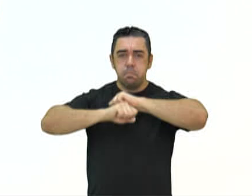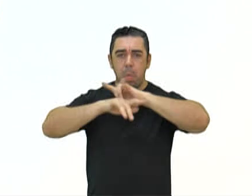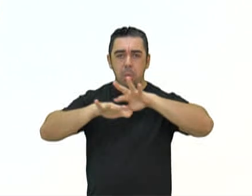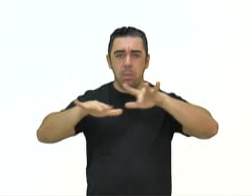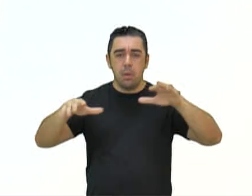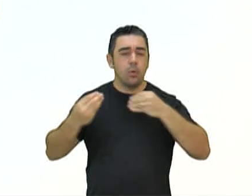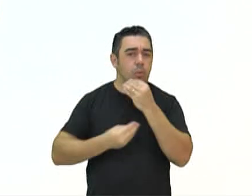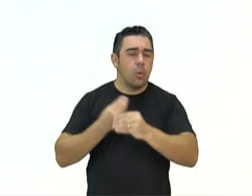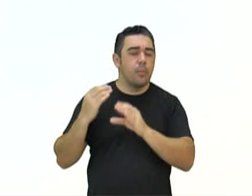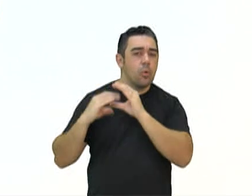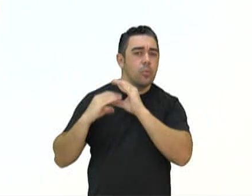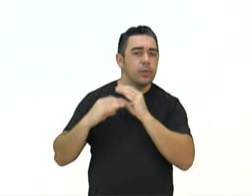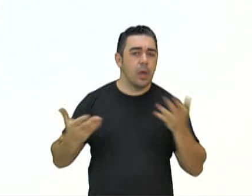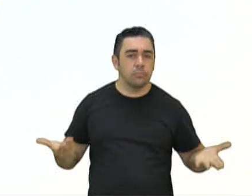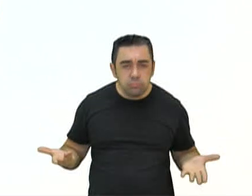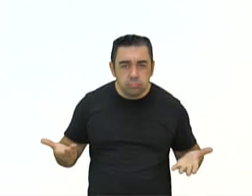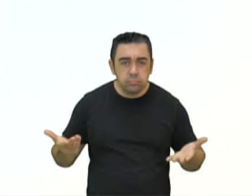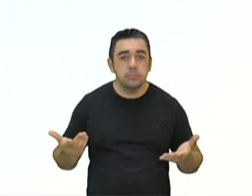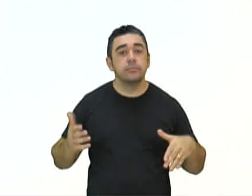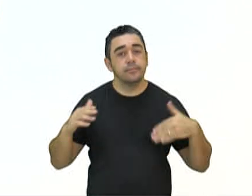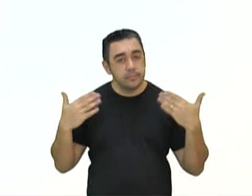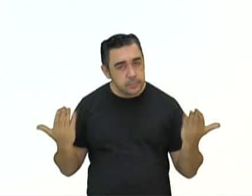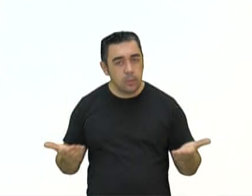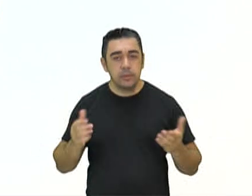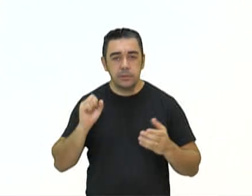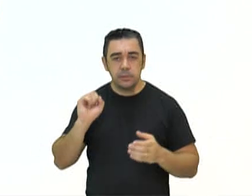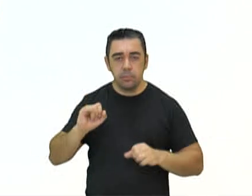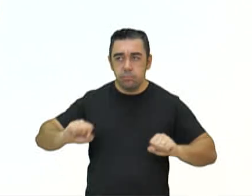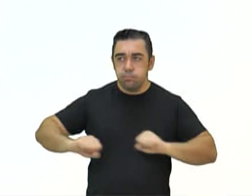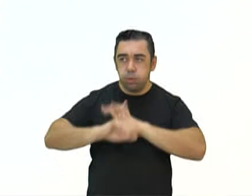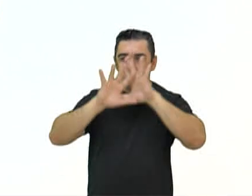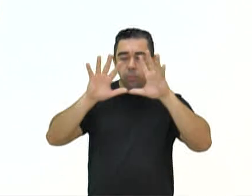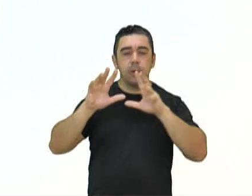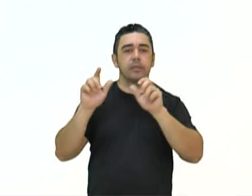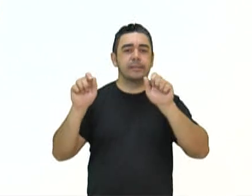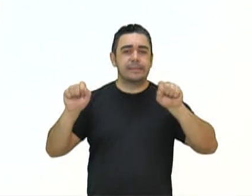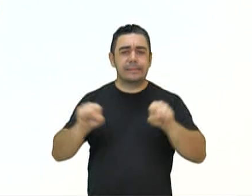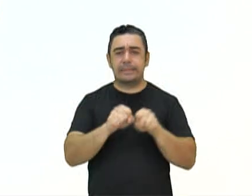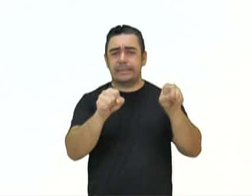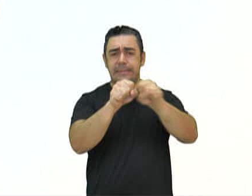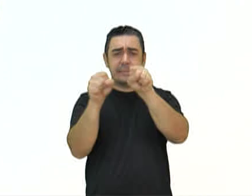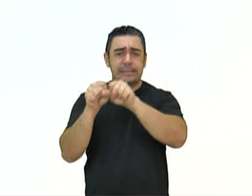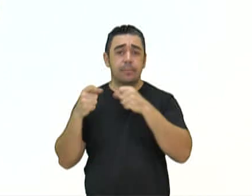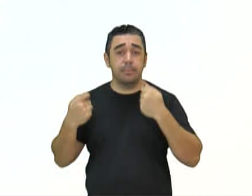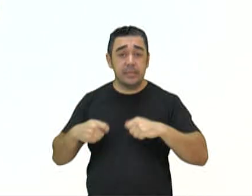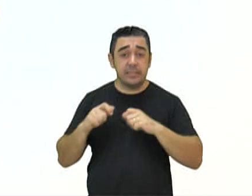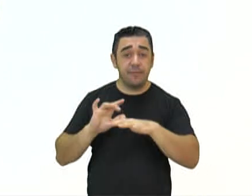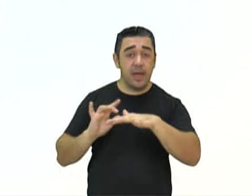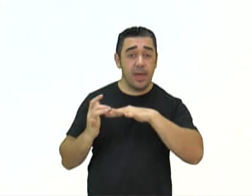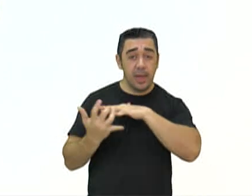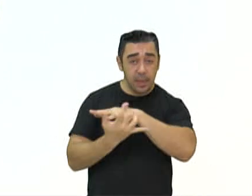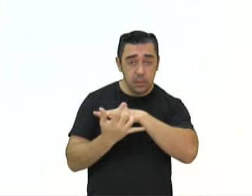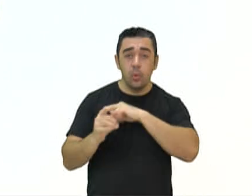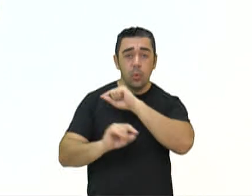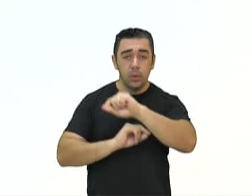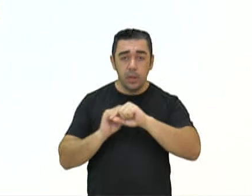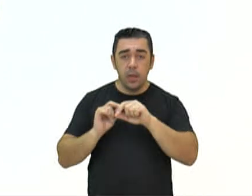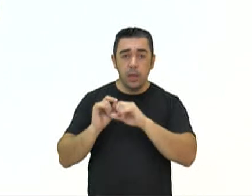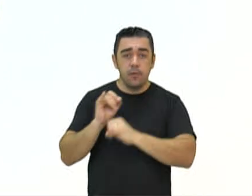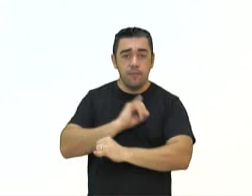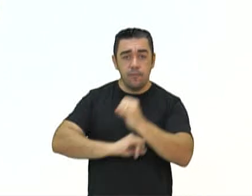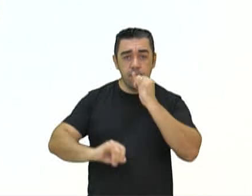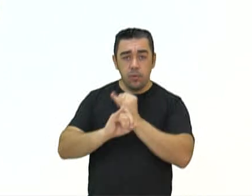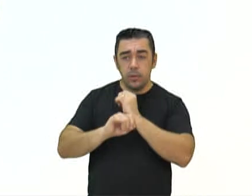rede de comunicações poderia ser destruída, sendo necessária uma rede em que a informação